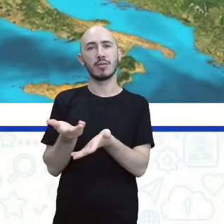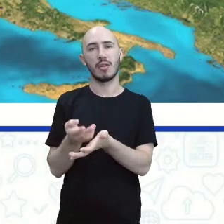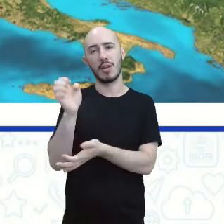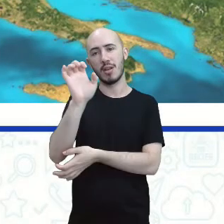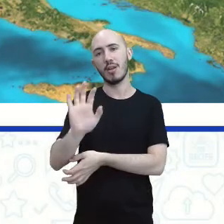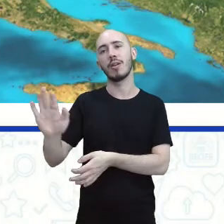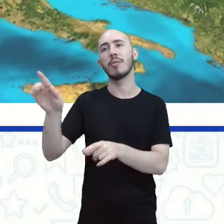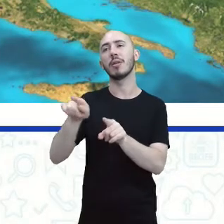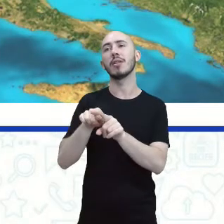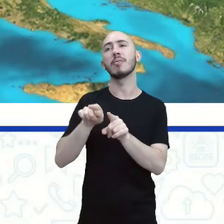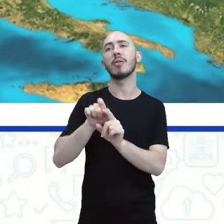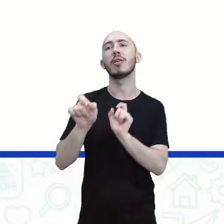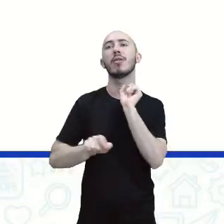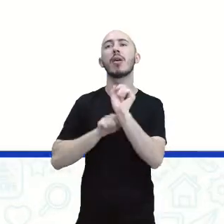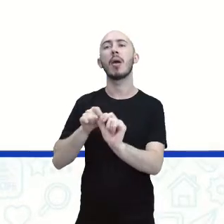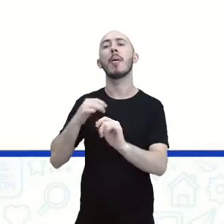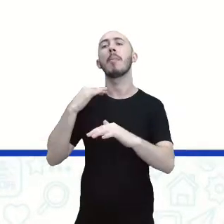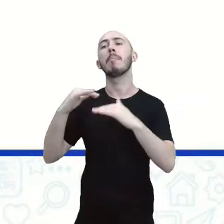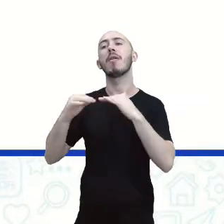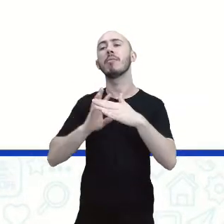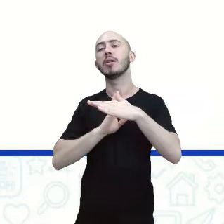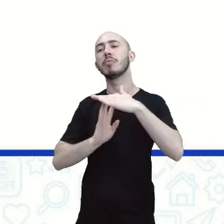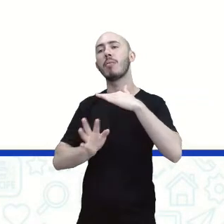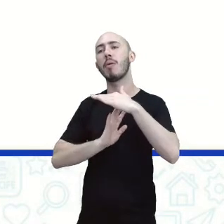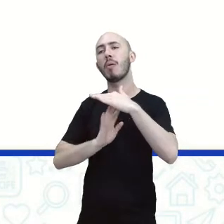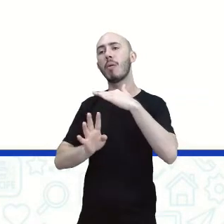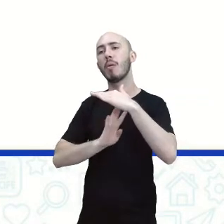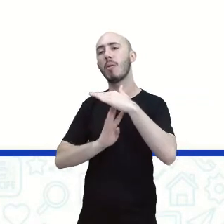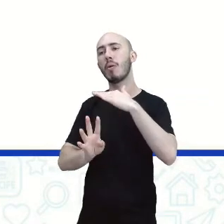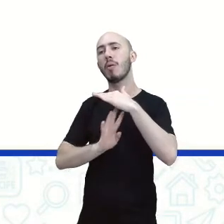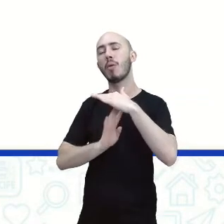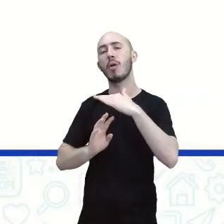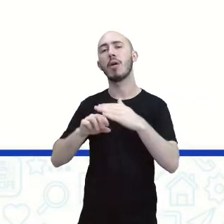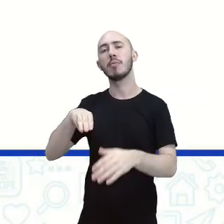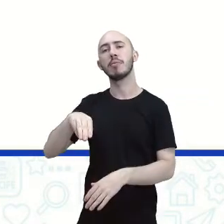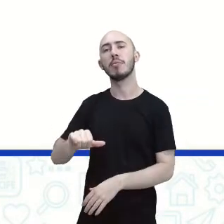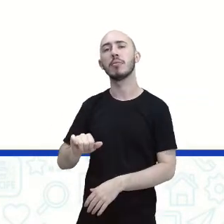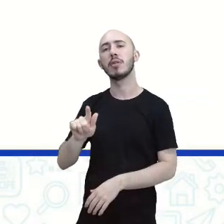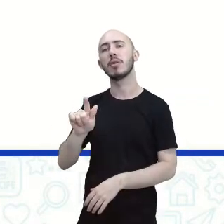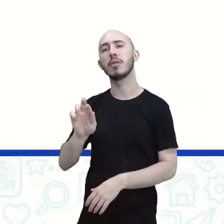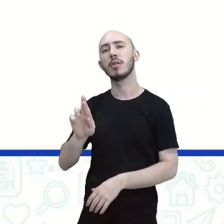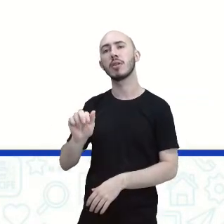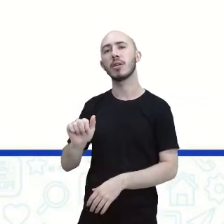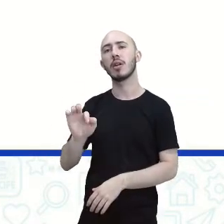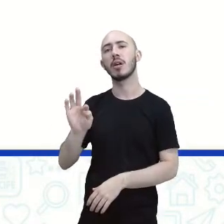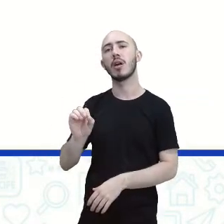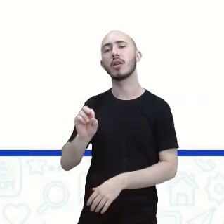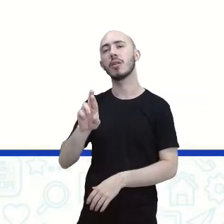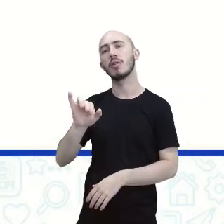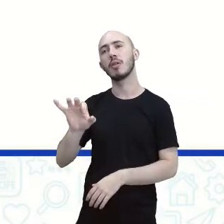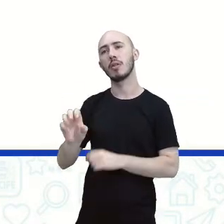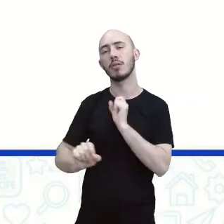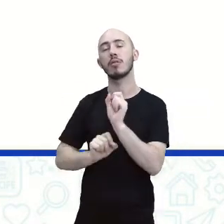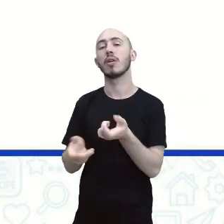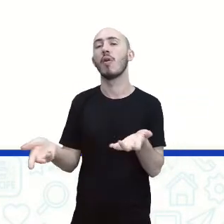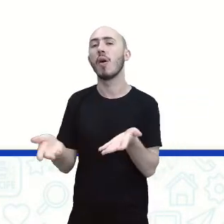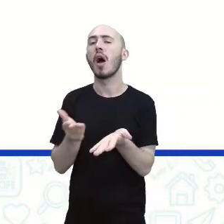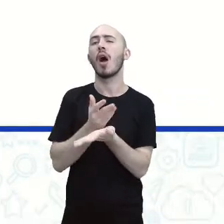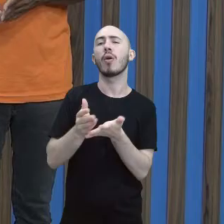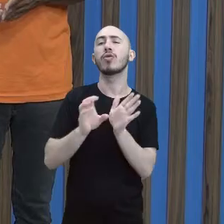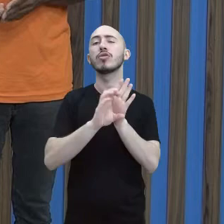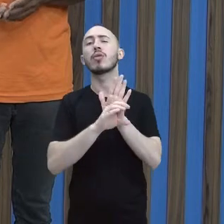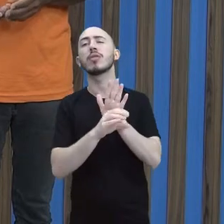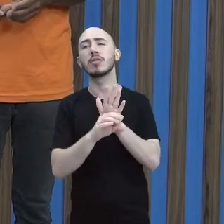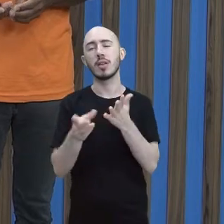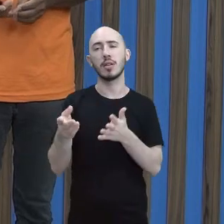fluxos migratórios aqui agora, tá bom? Vamos entender primeiro, professor, alguns conceitos para a gente possa entender esse fluxo migratório.